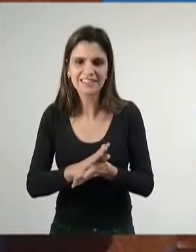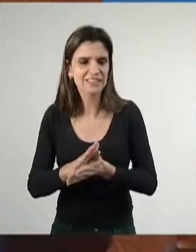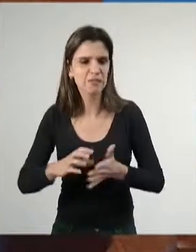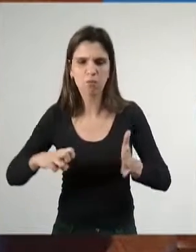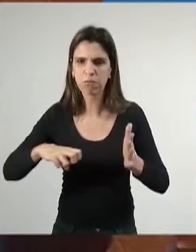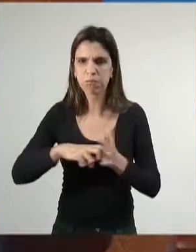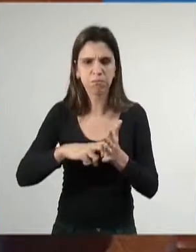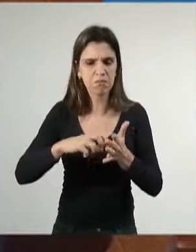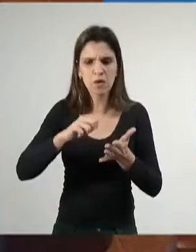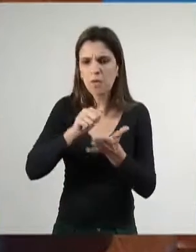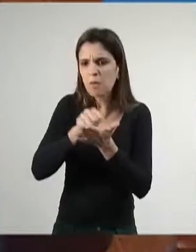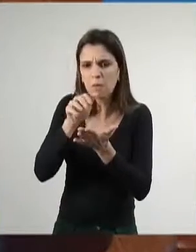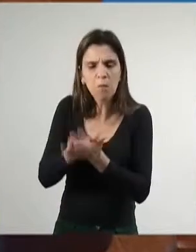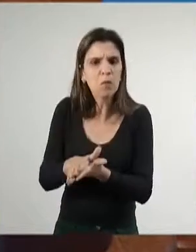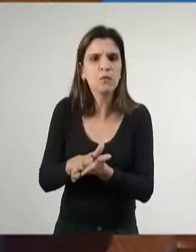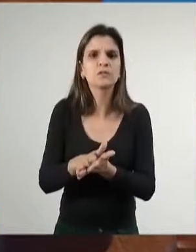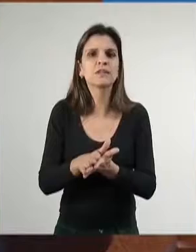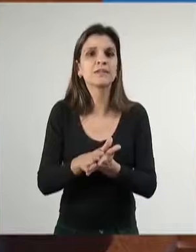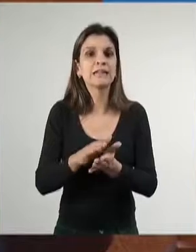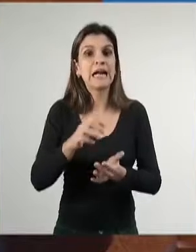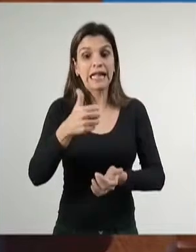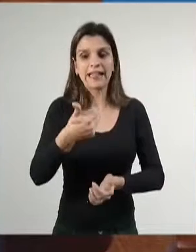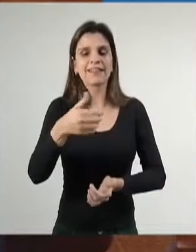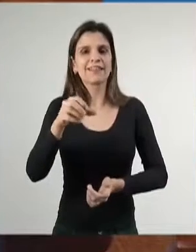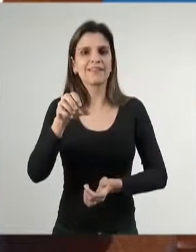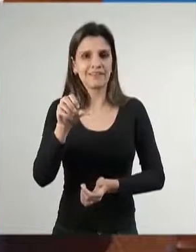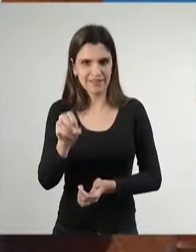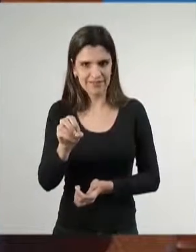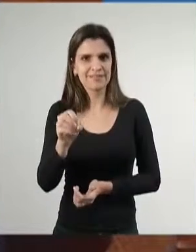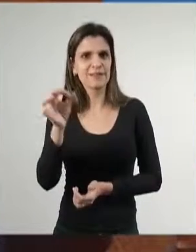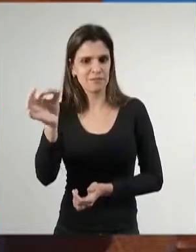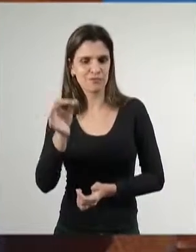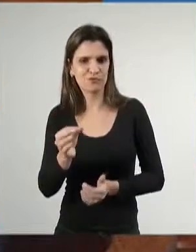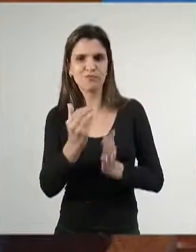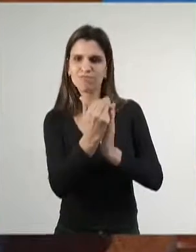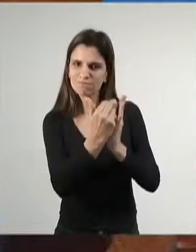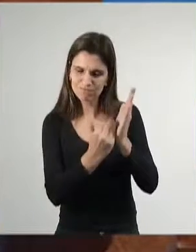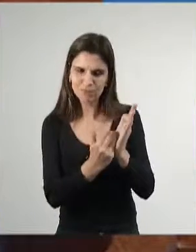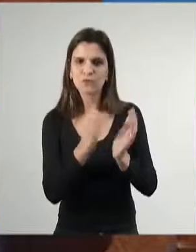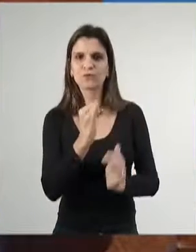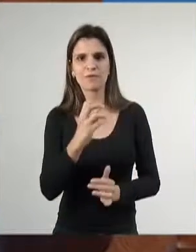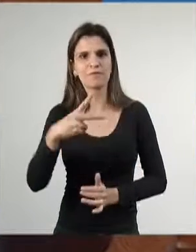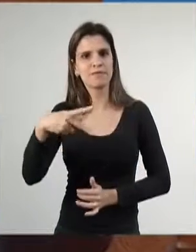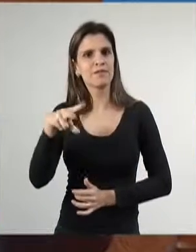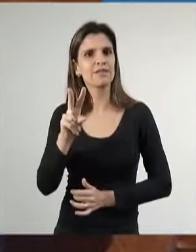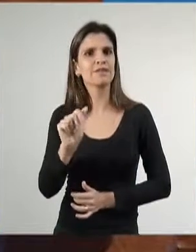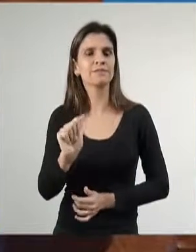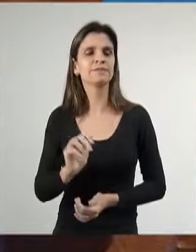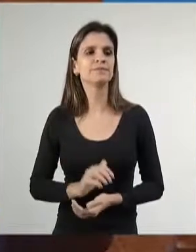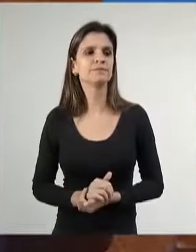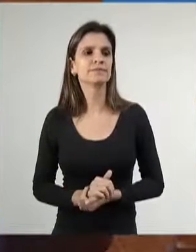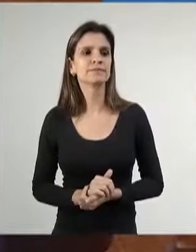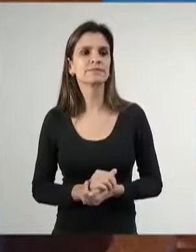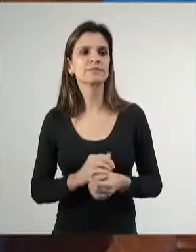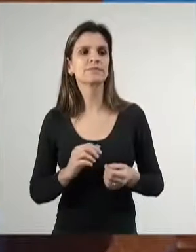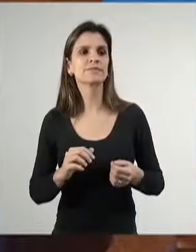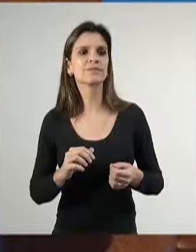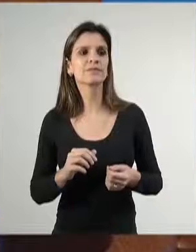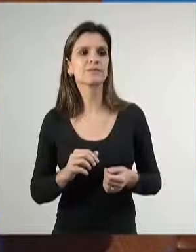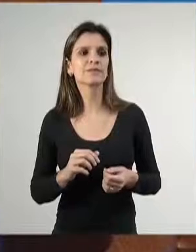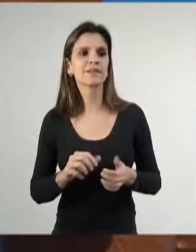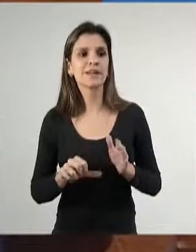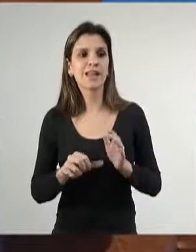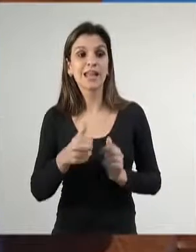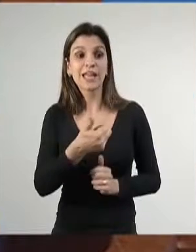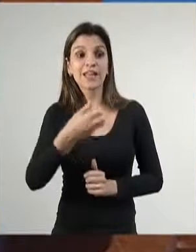de infração, nenhuma, ele vai ter 10% de desconto no IPVA. O item 3º, 15% no caso de o